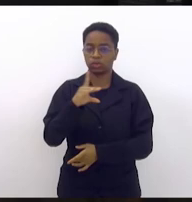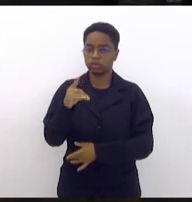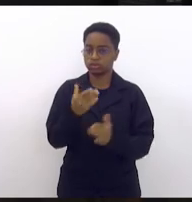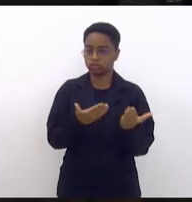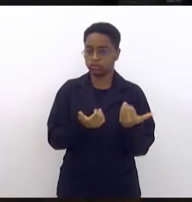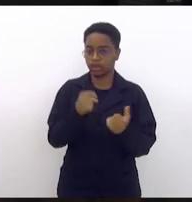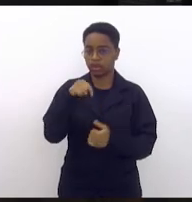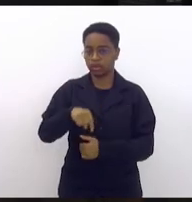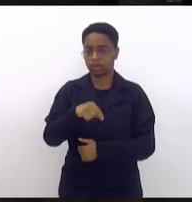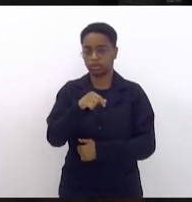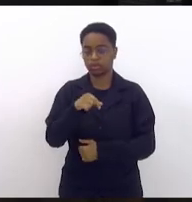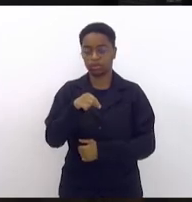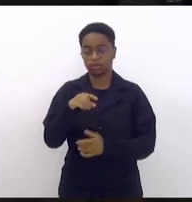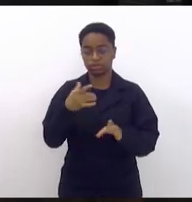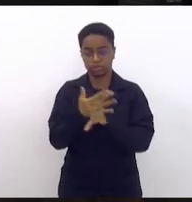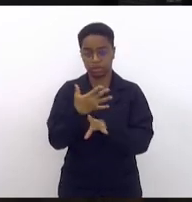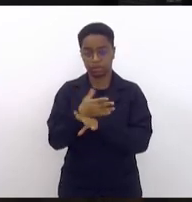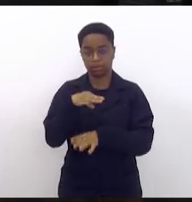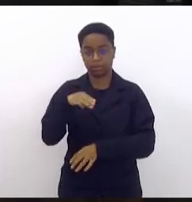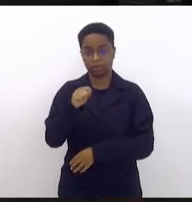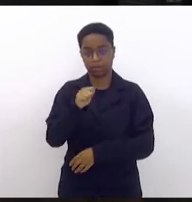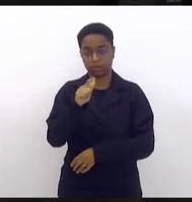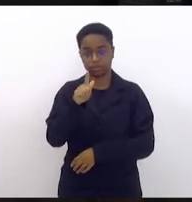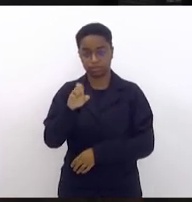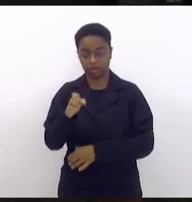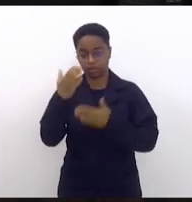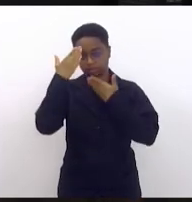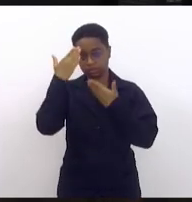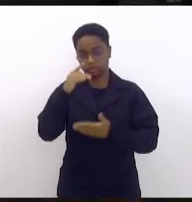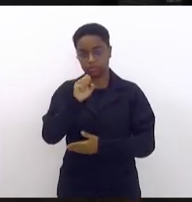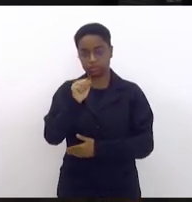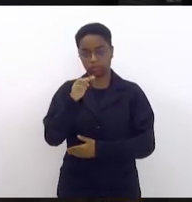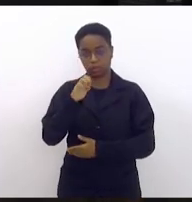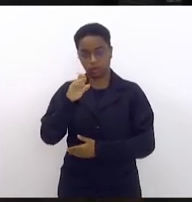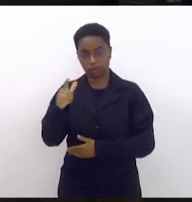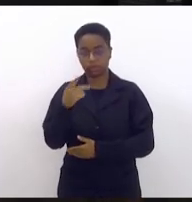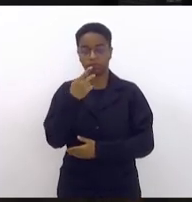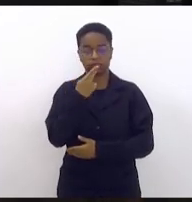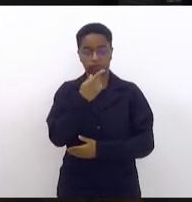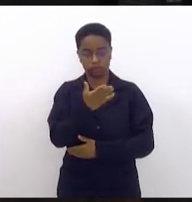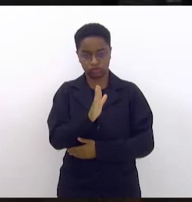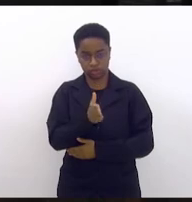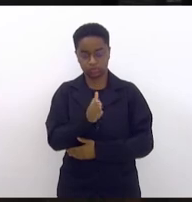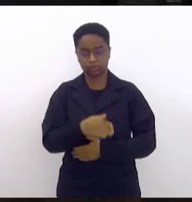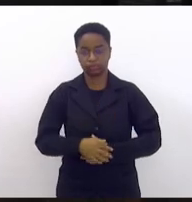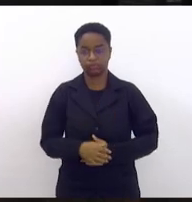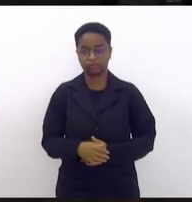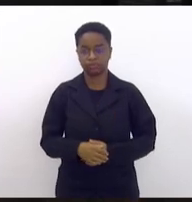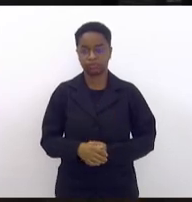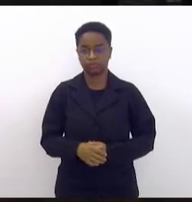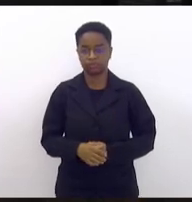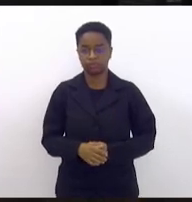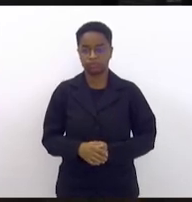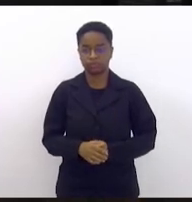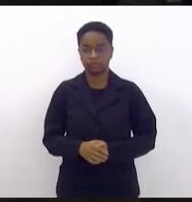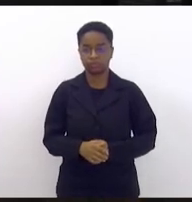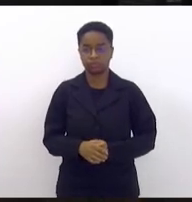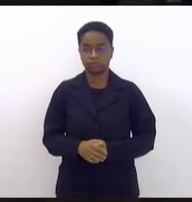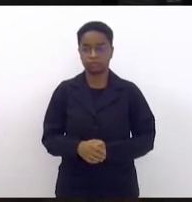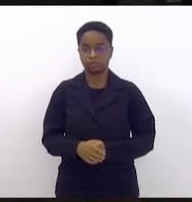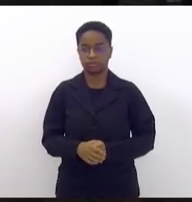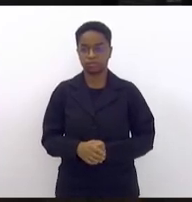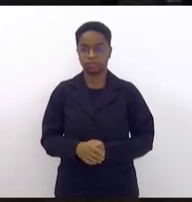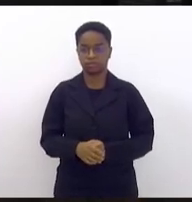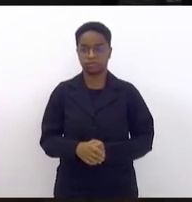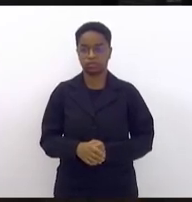juventude do Município de Magé Agradeço ao Samuel que tá aqui na frente já foi citado pela Larissa e